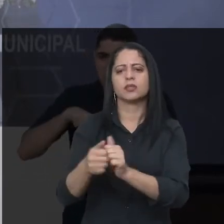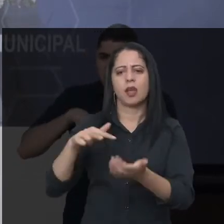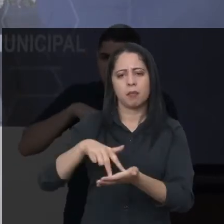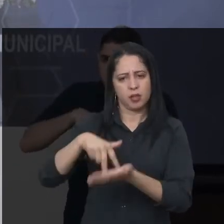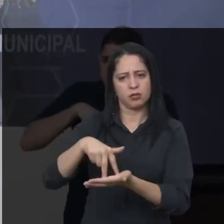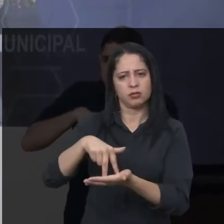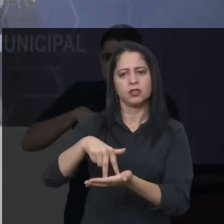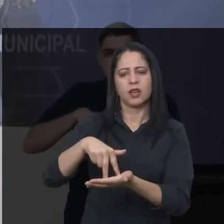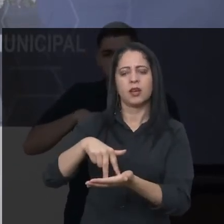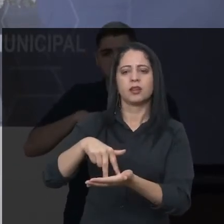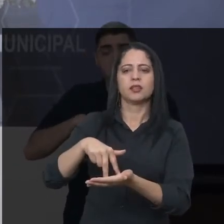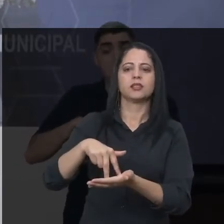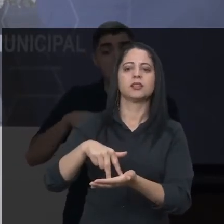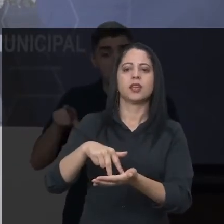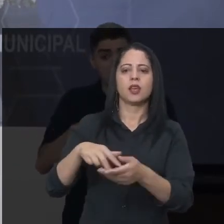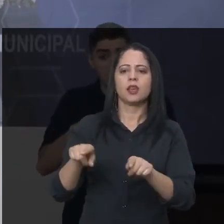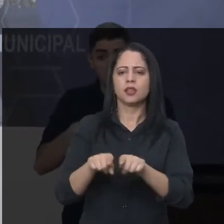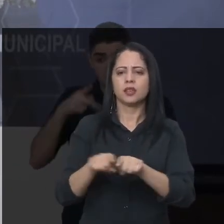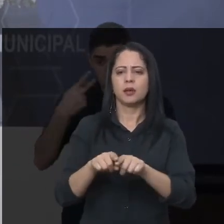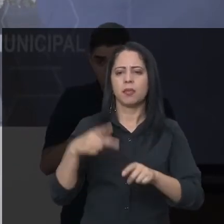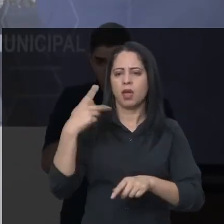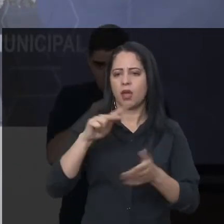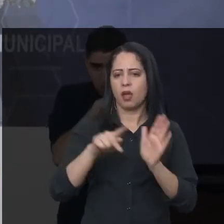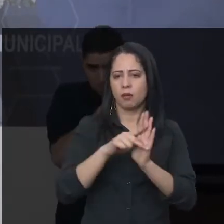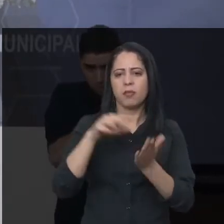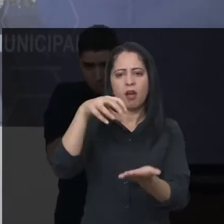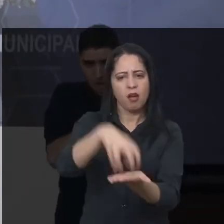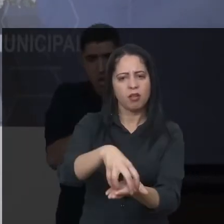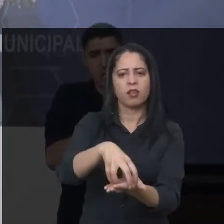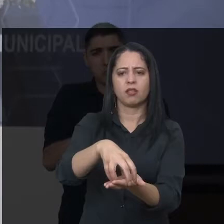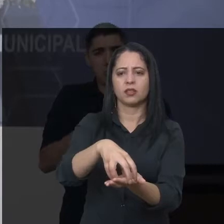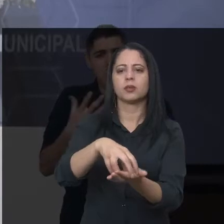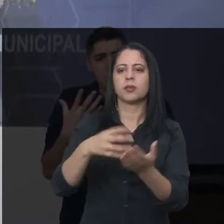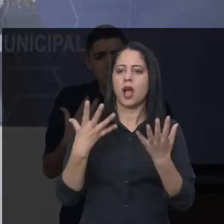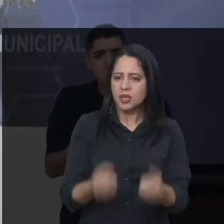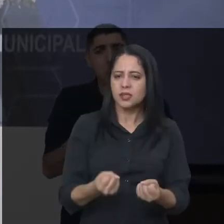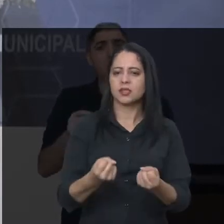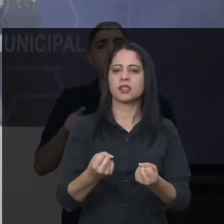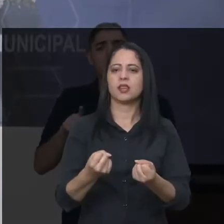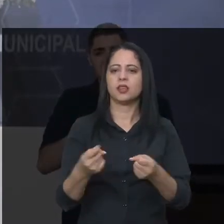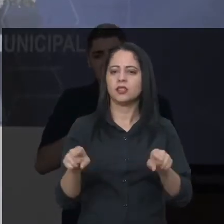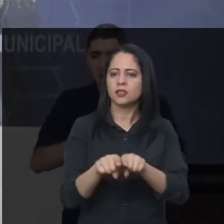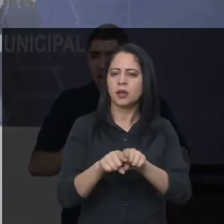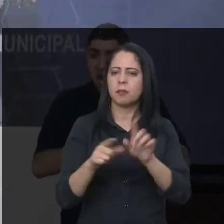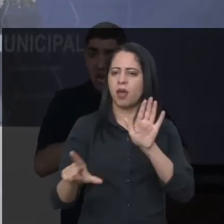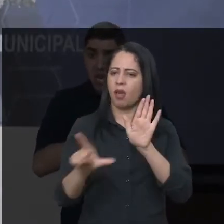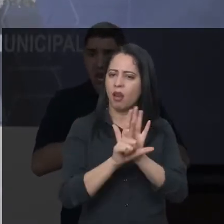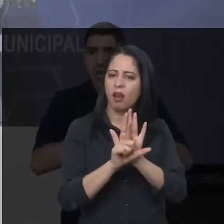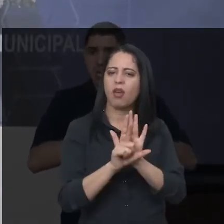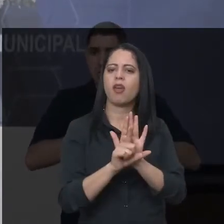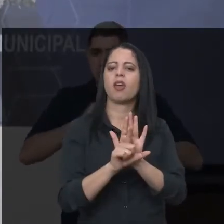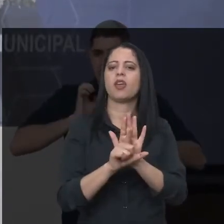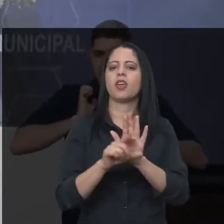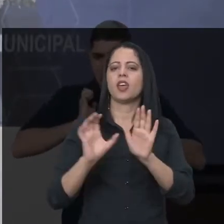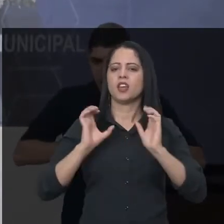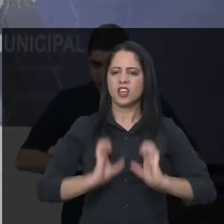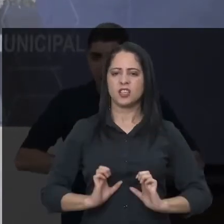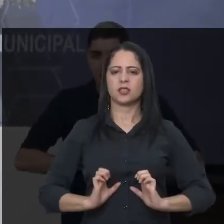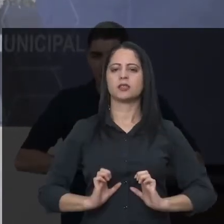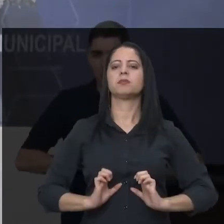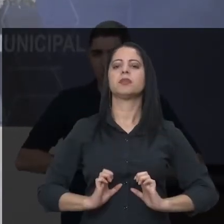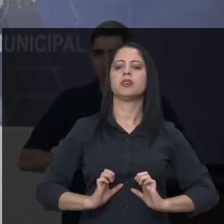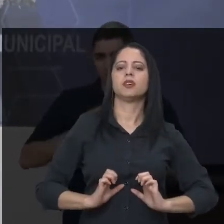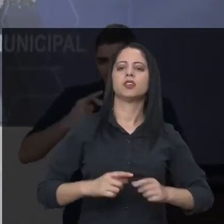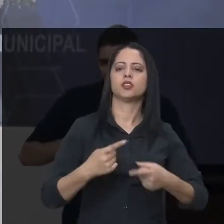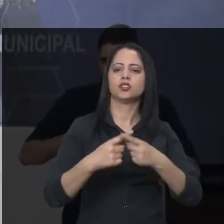que empunharam a bandeira do Panathlon na defesa do fair play, do jogo limpo, do esporte escolar, que é outra bandeira